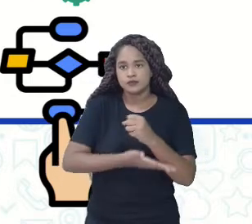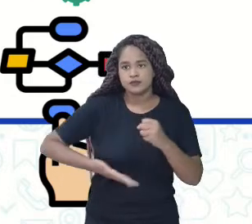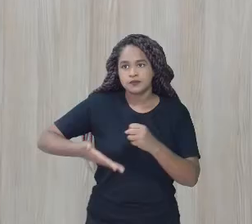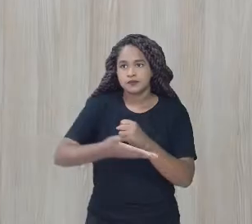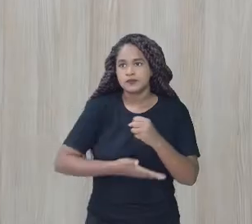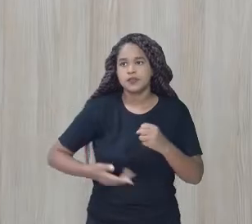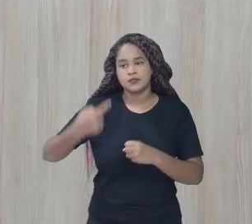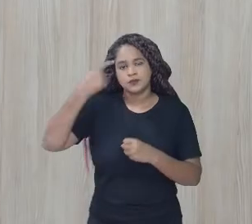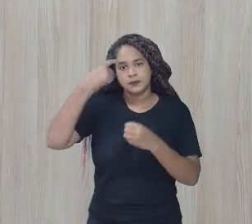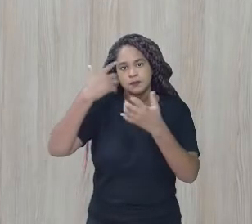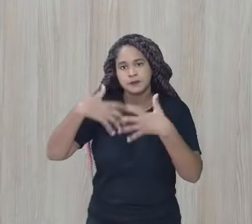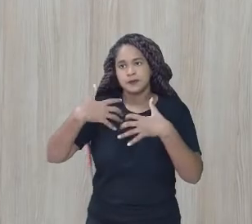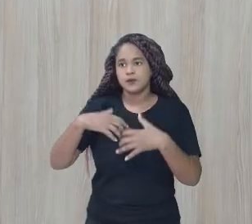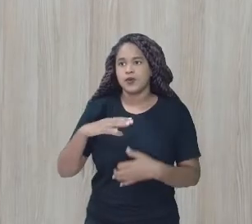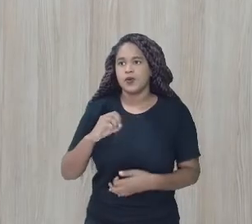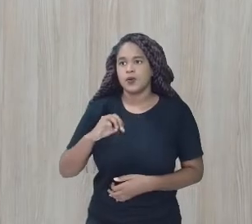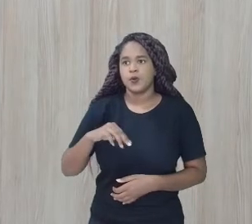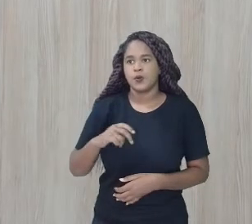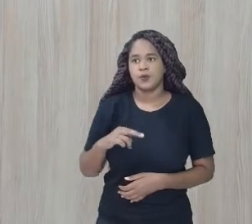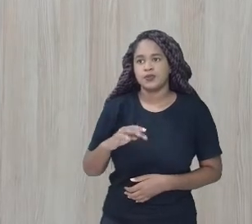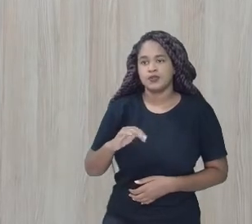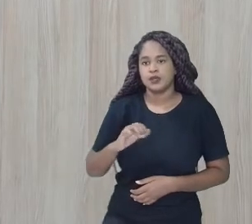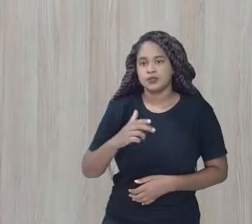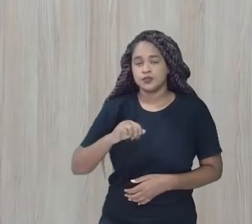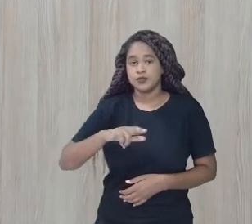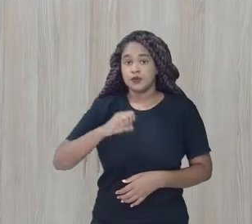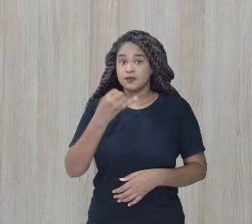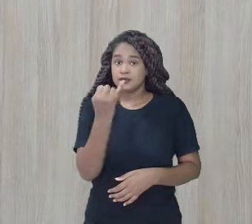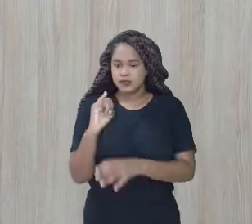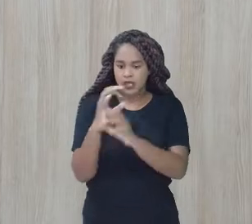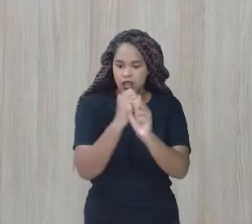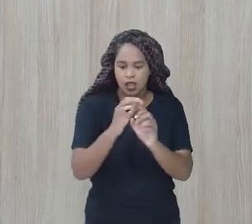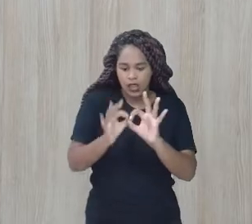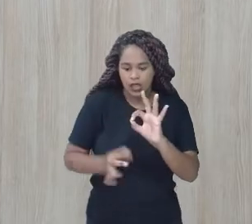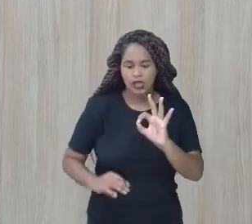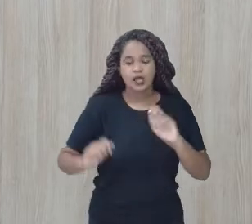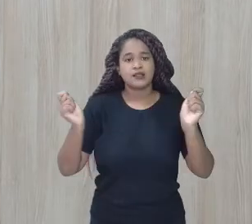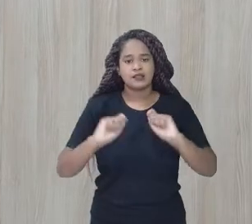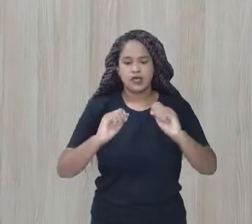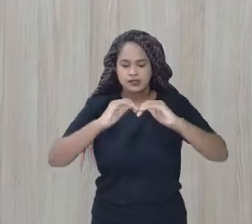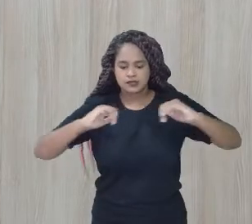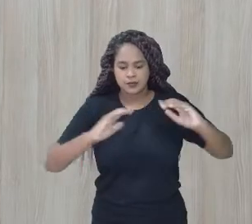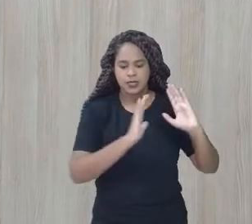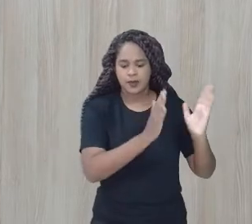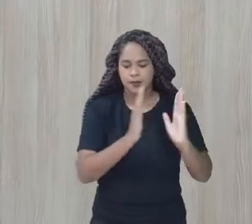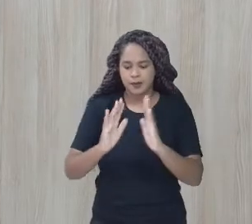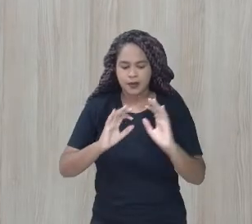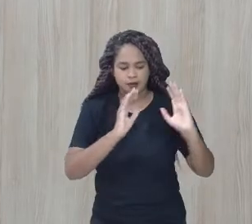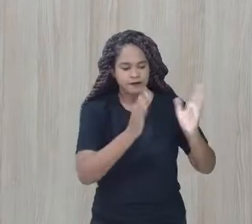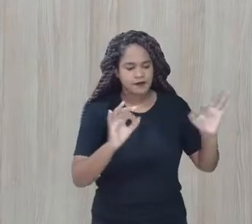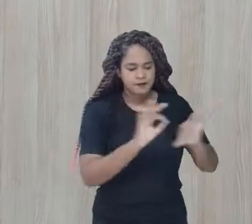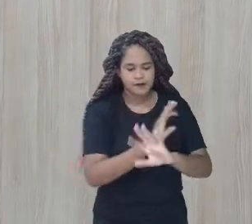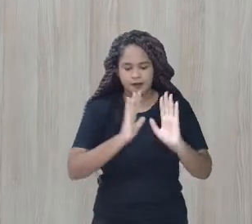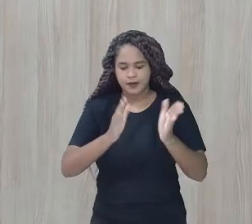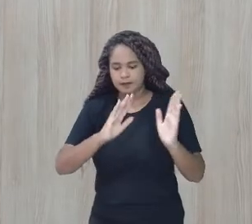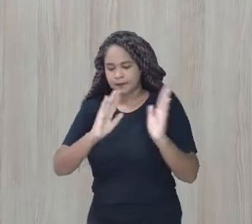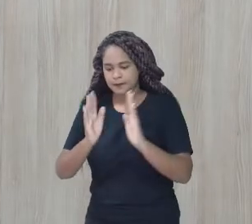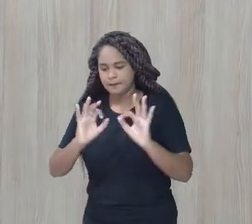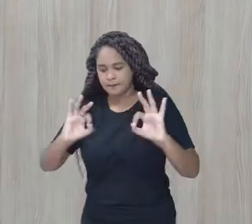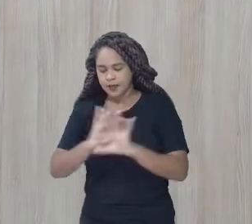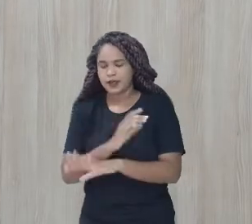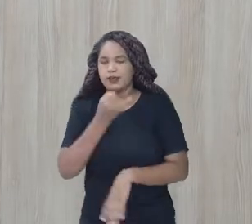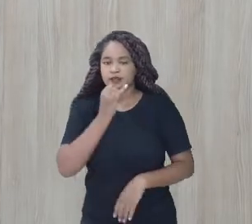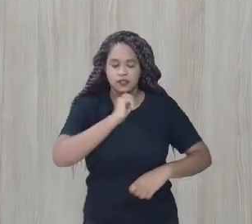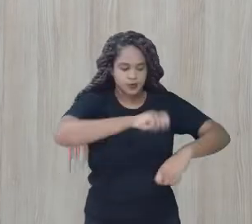for muito grande, a gente pode decompor em problemas menorzinhos. Eu vou fazer uma receita, por exemplo, faz esse pedaço,